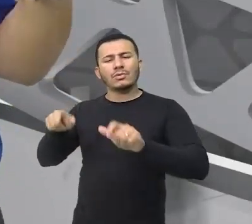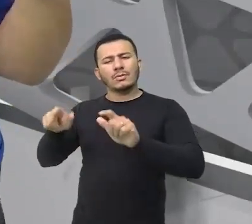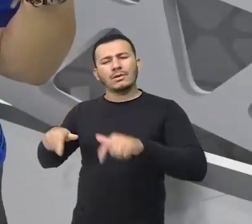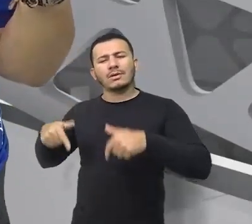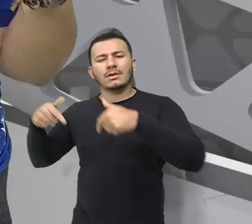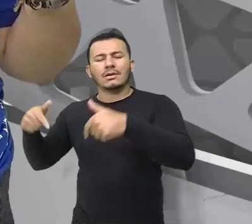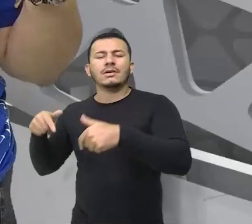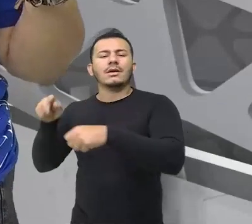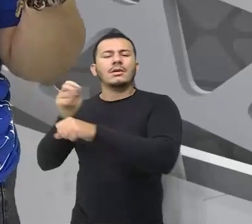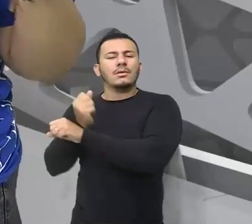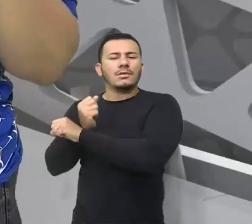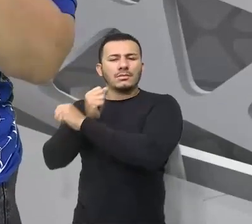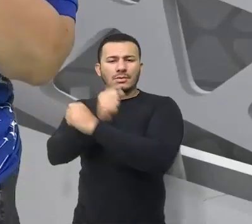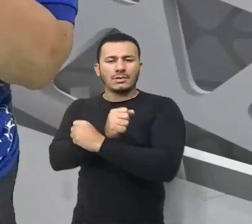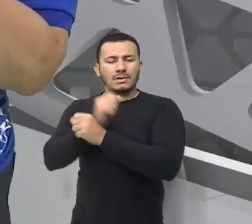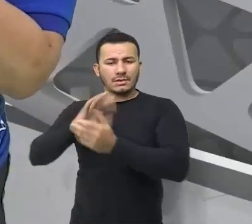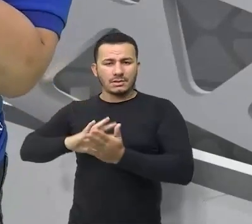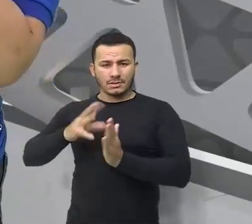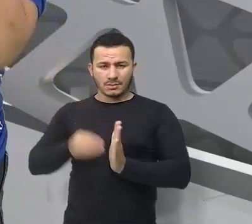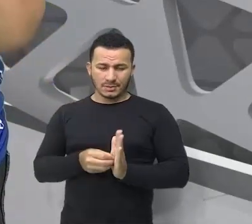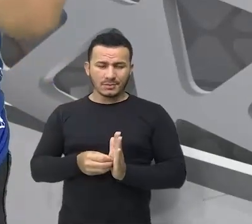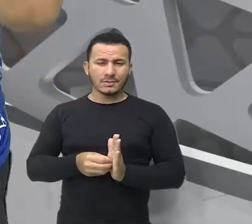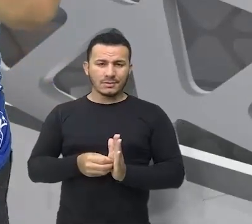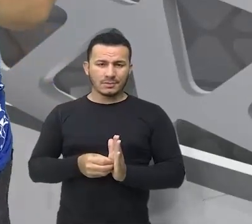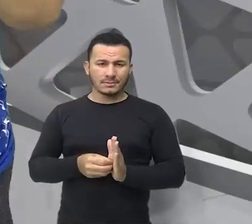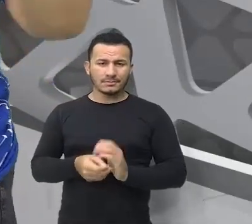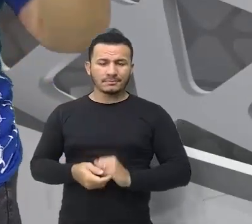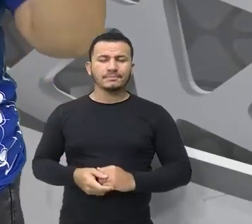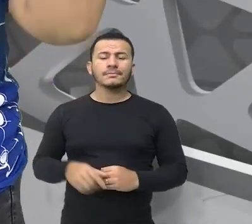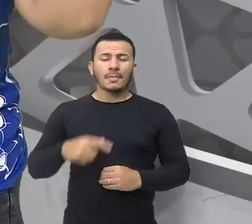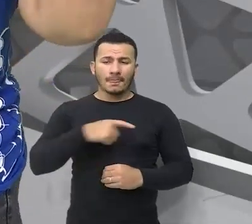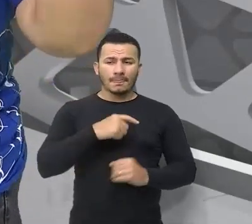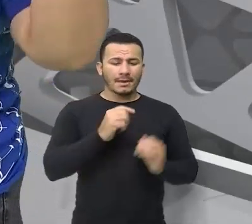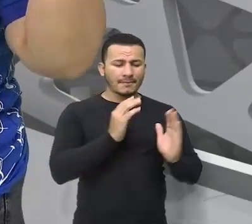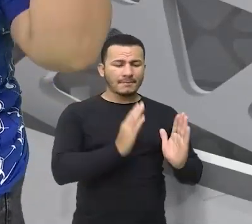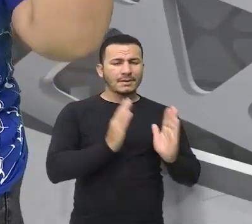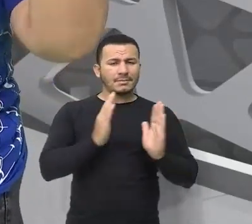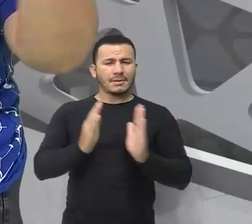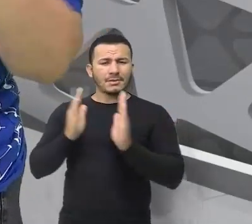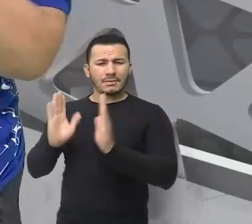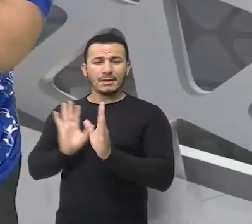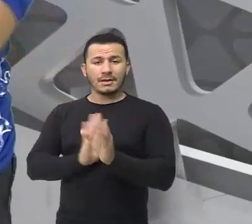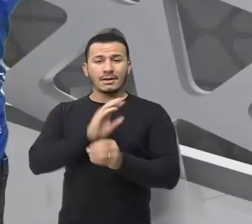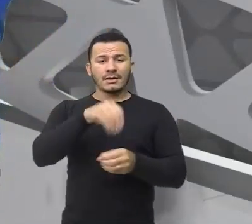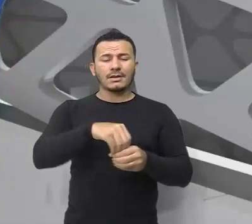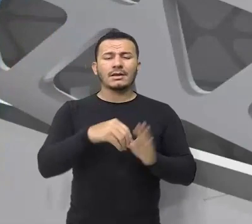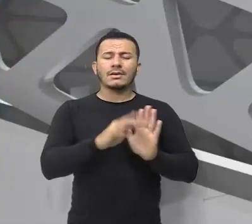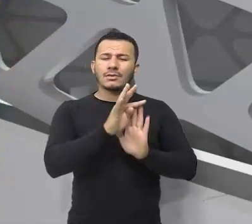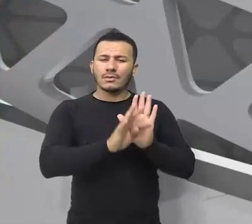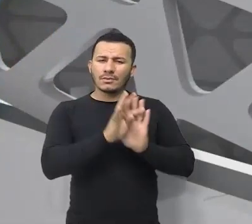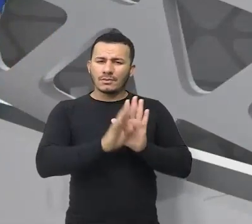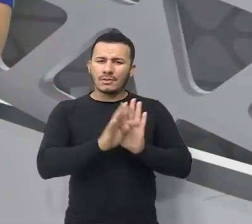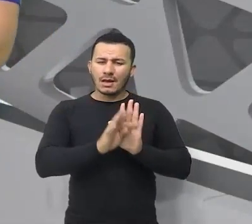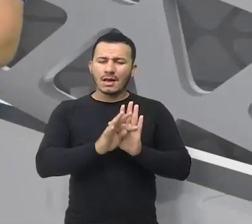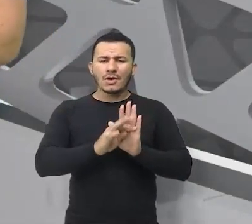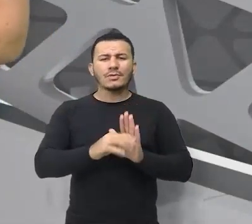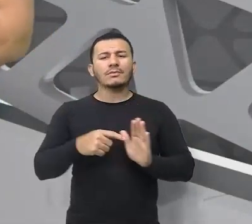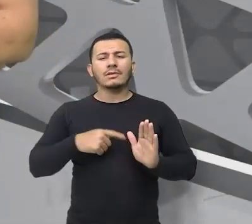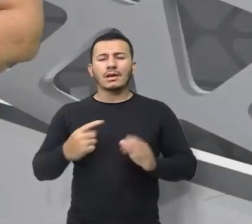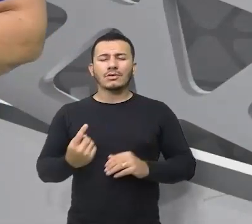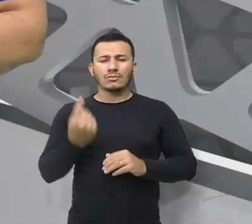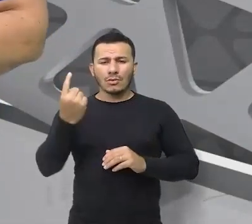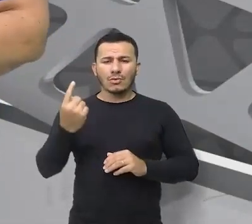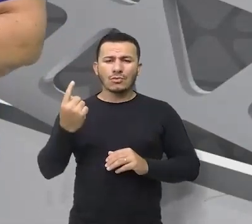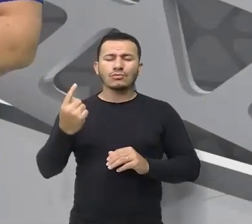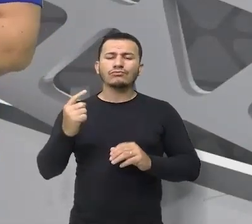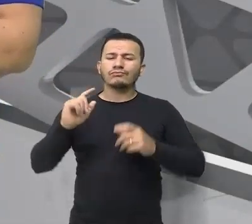a floresta amazônica. Então, vejam quantos elementos contextuais importantes estão sendo tratados aqui, num claro